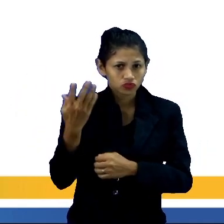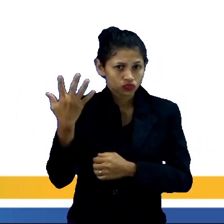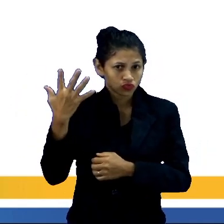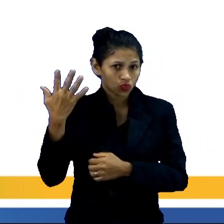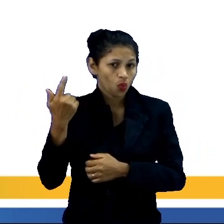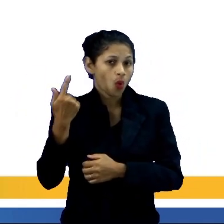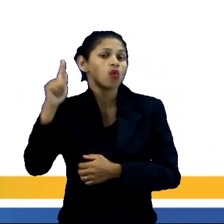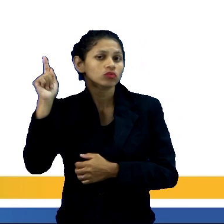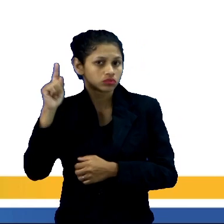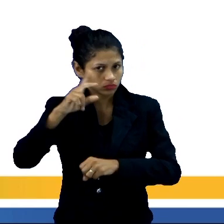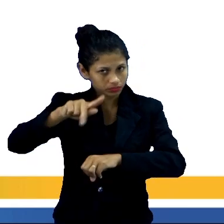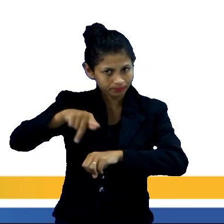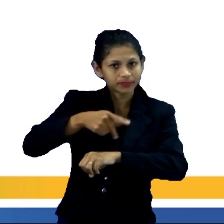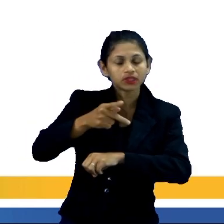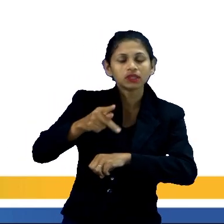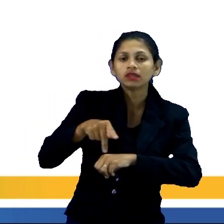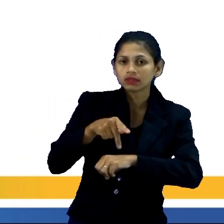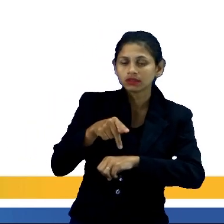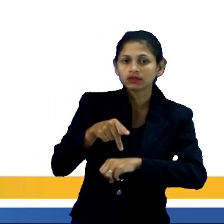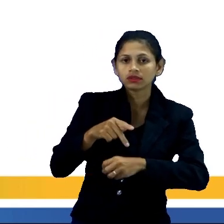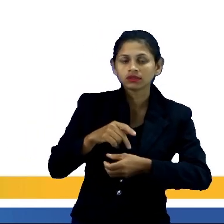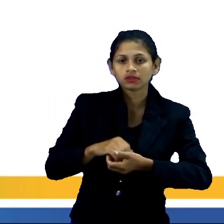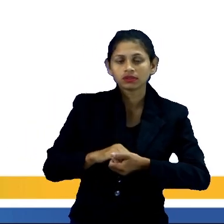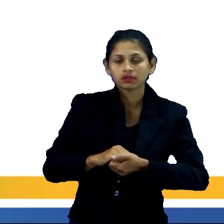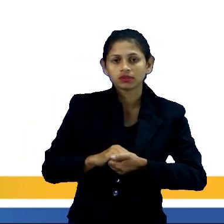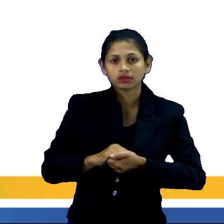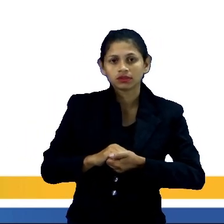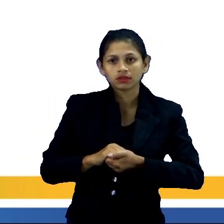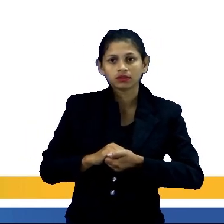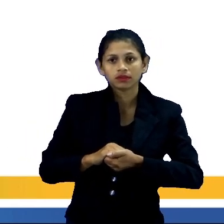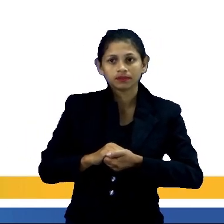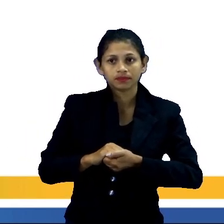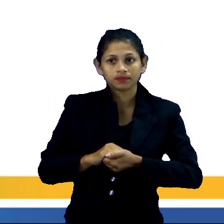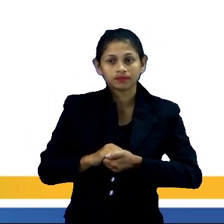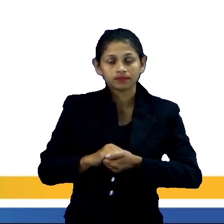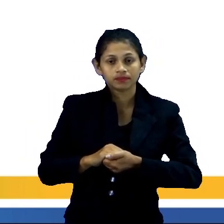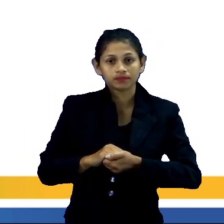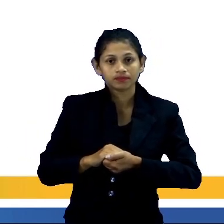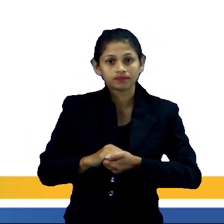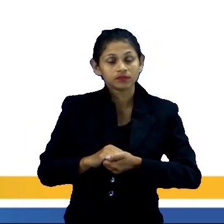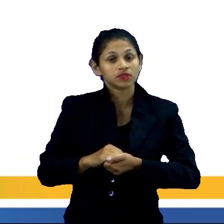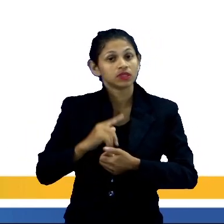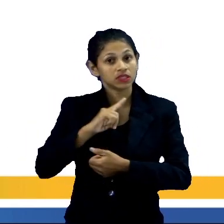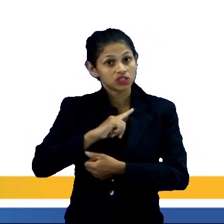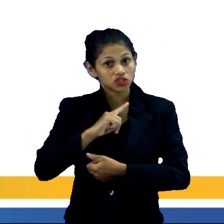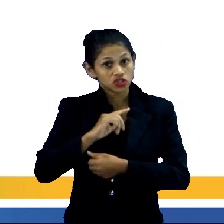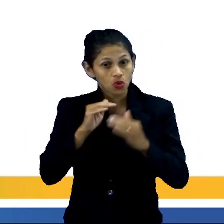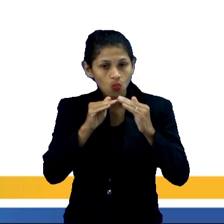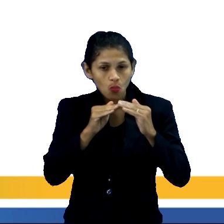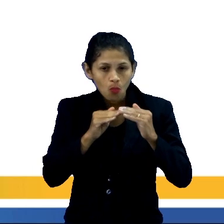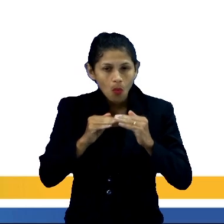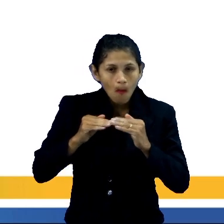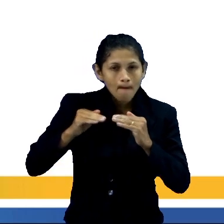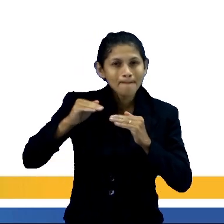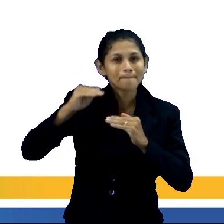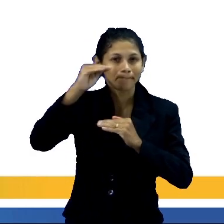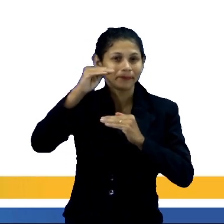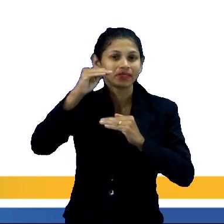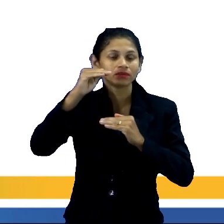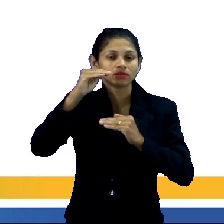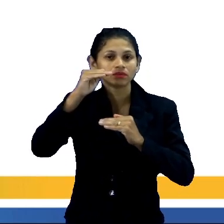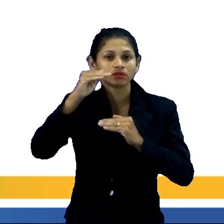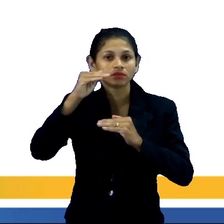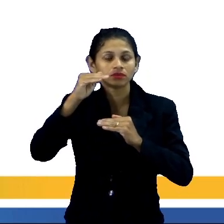ali da Inglaterra, né, e de Portugal, especialmente a Inglaterra e Portugal, eles sofreriam um acréscimo de valor em 15%